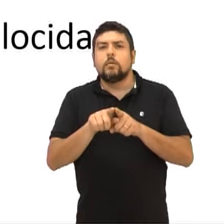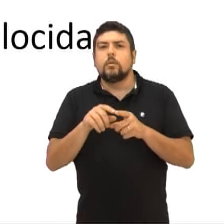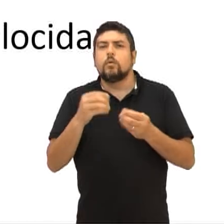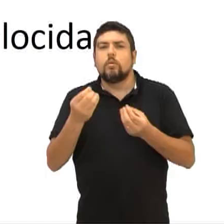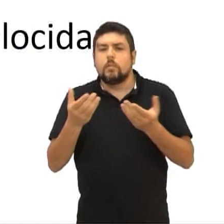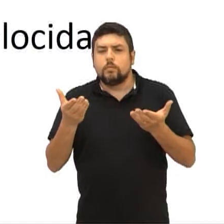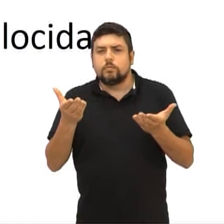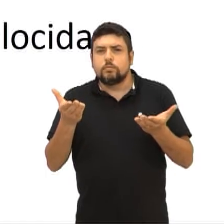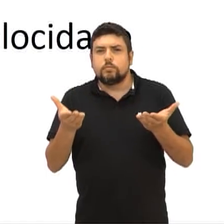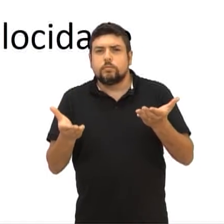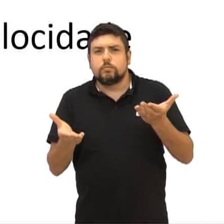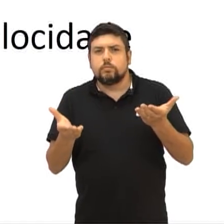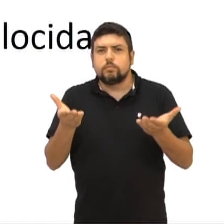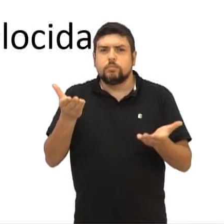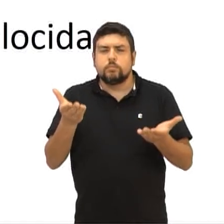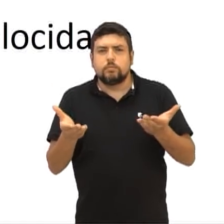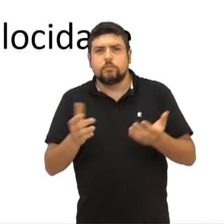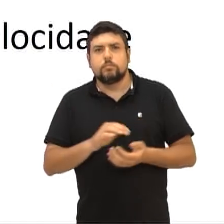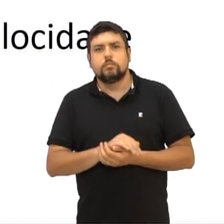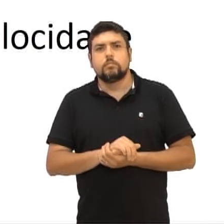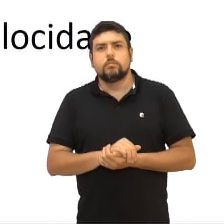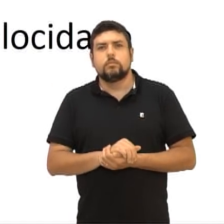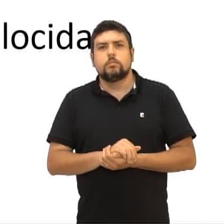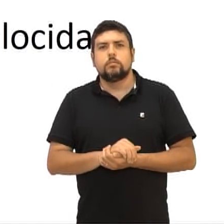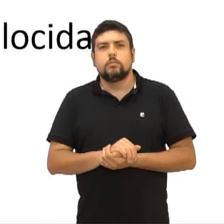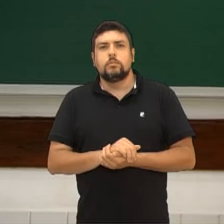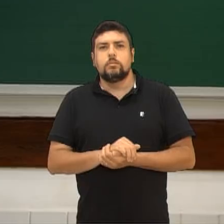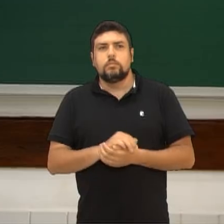proporção. Já na aula de hoje,